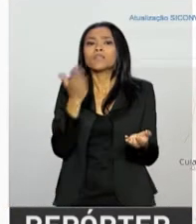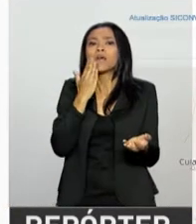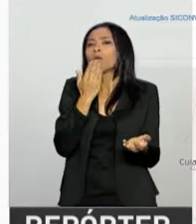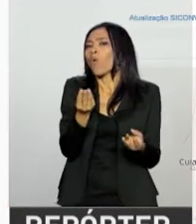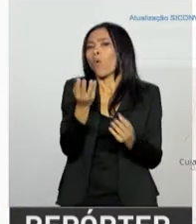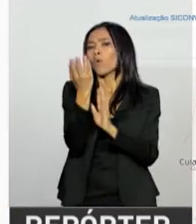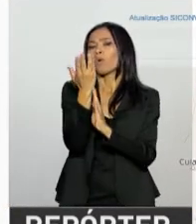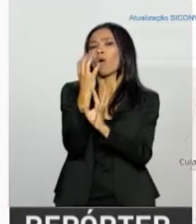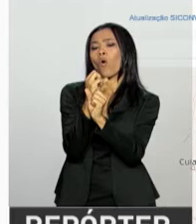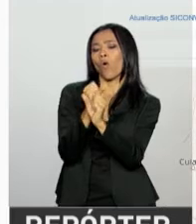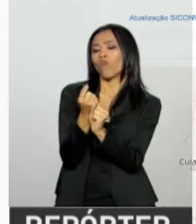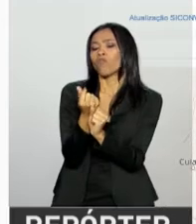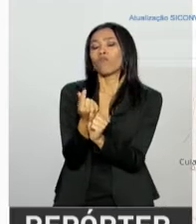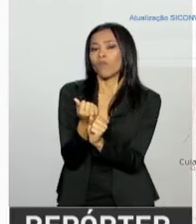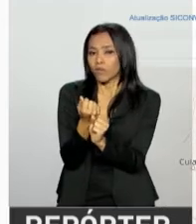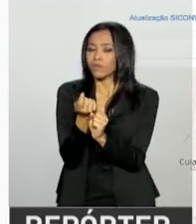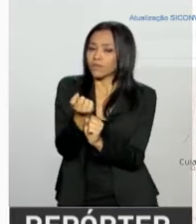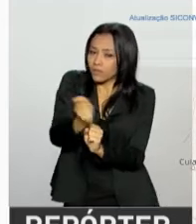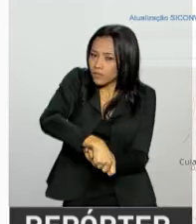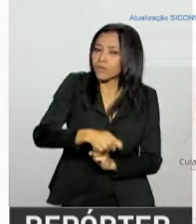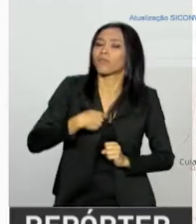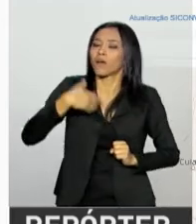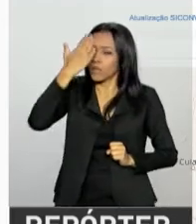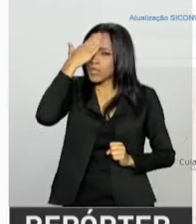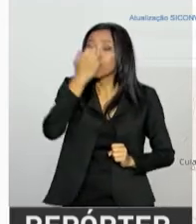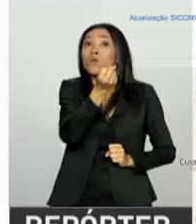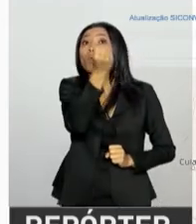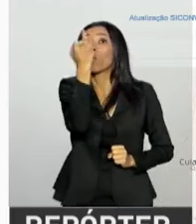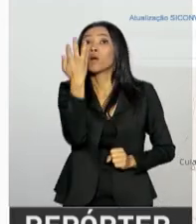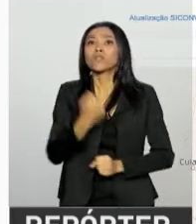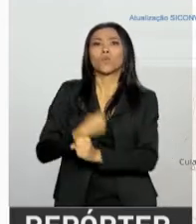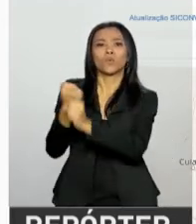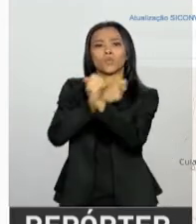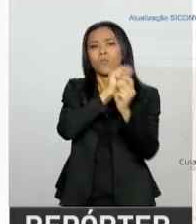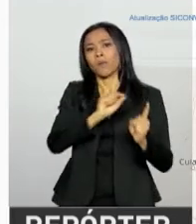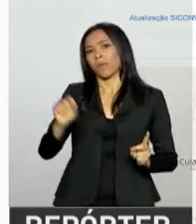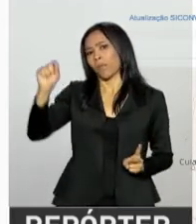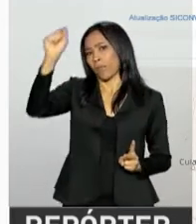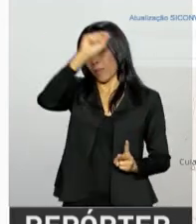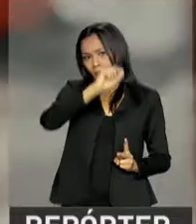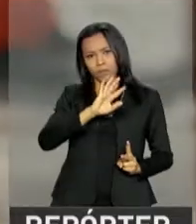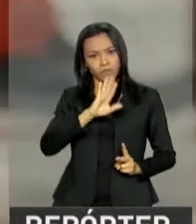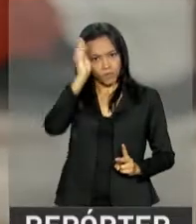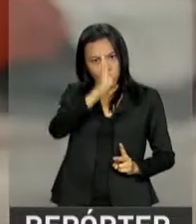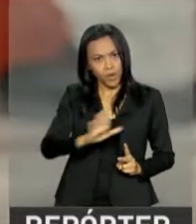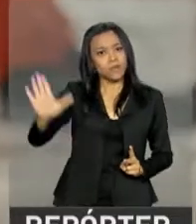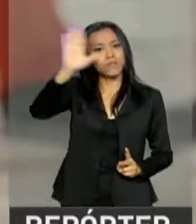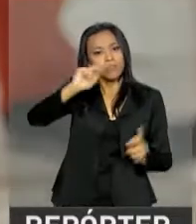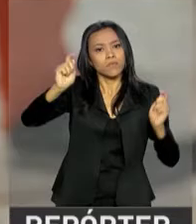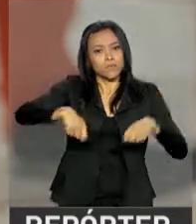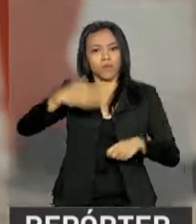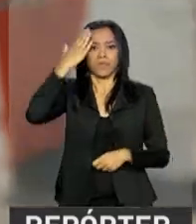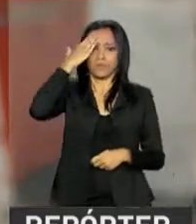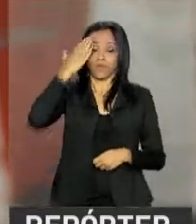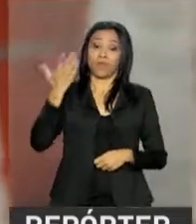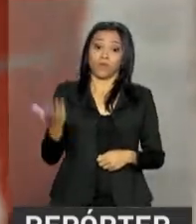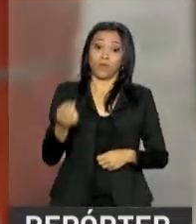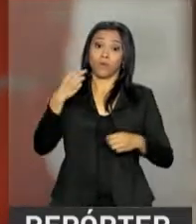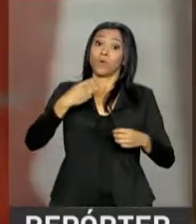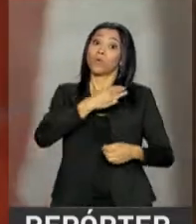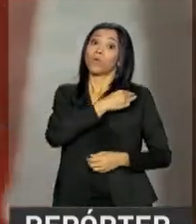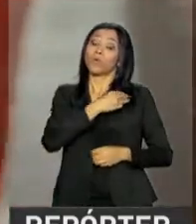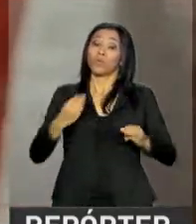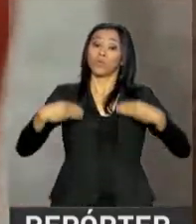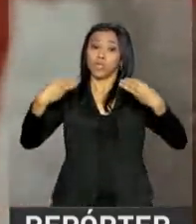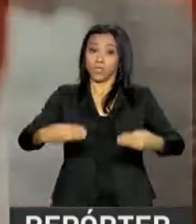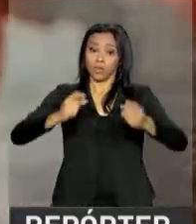prestação de contas. Também dá para saber a quantidade de obras em cada estado e município. Para o Ministério do Planejamento, essa